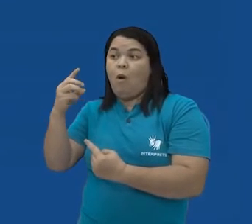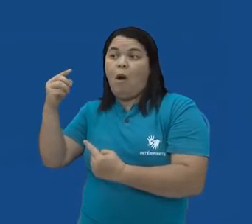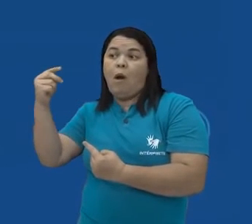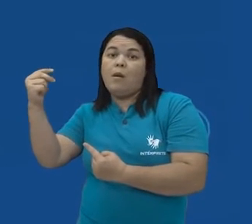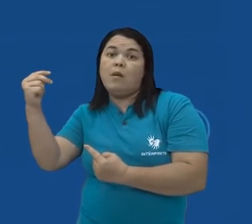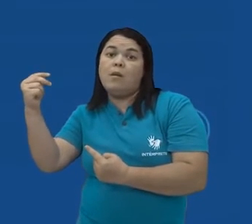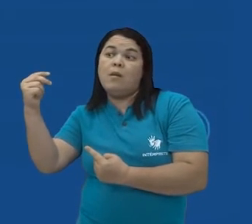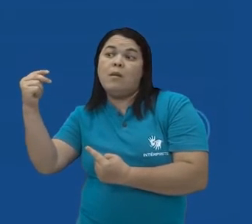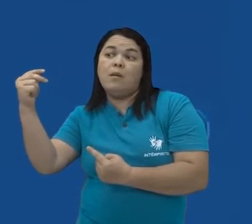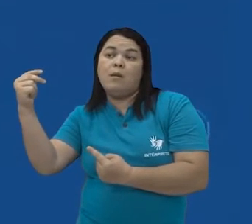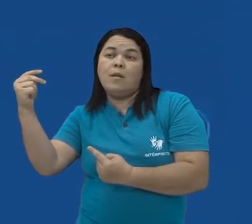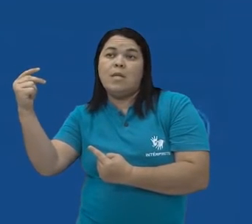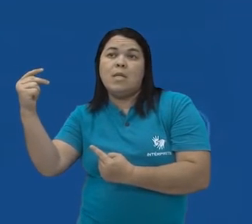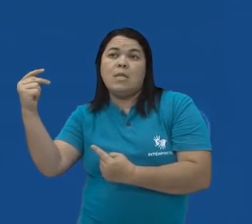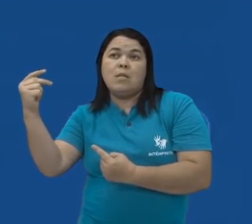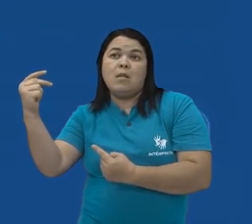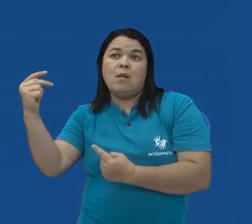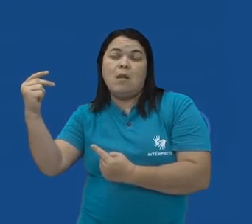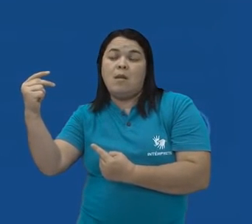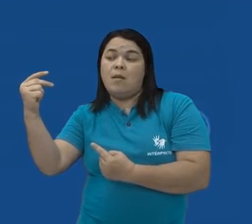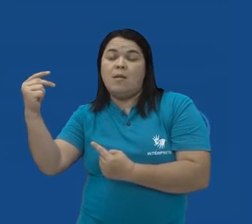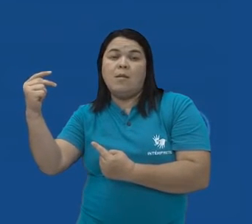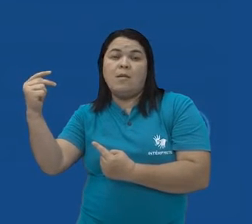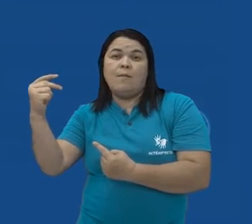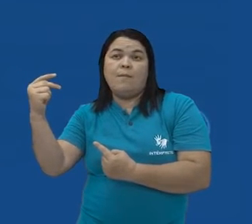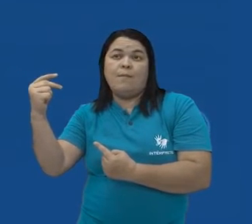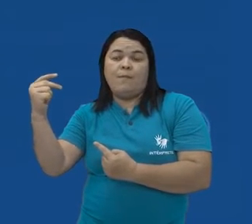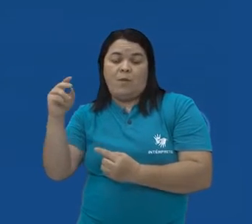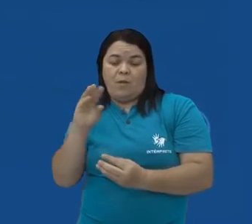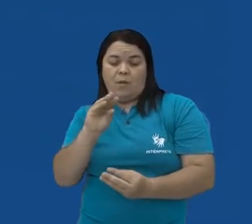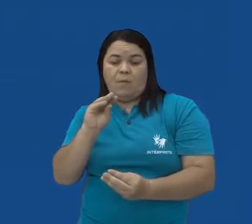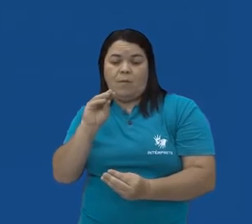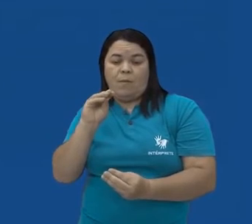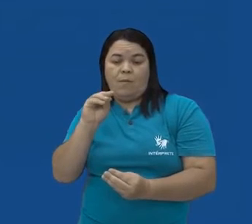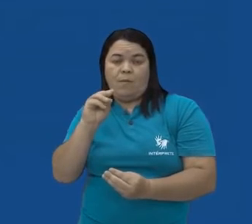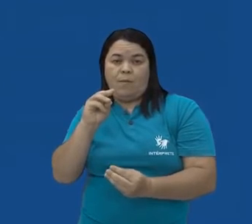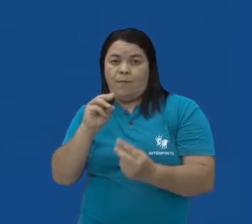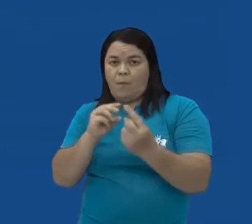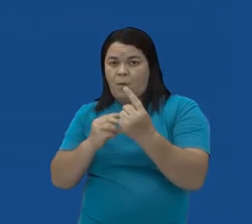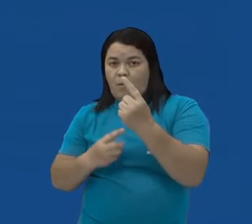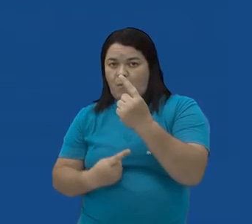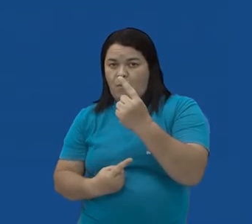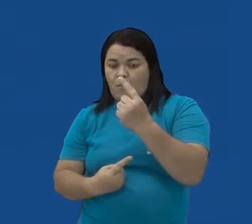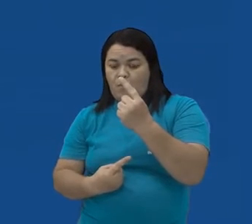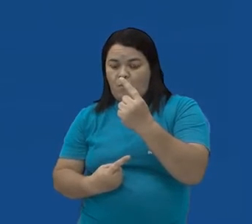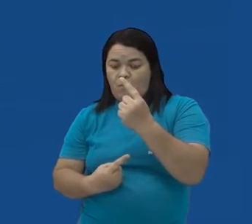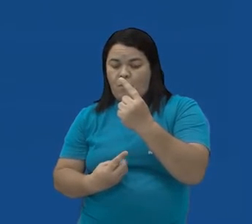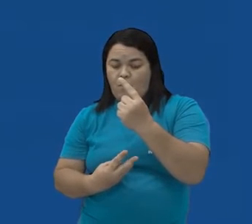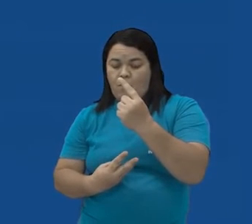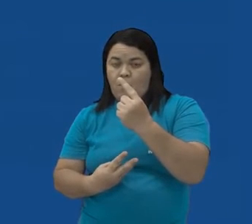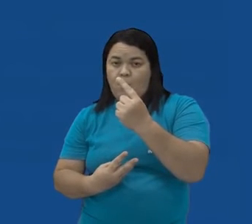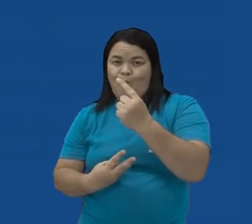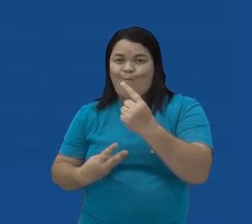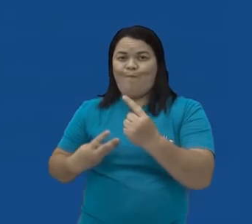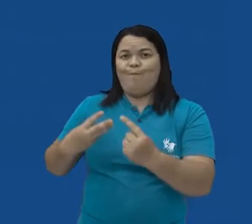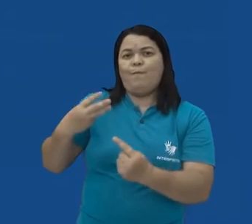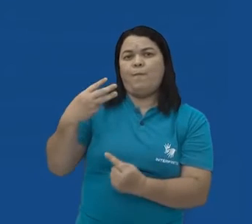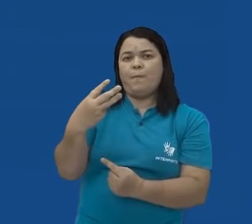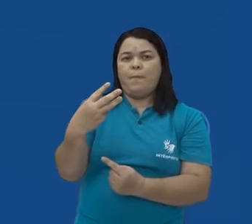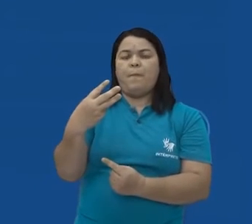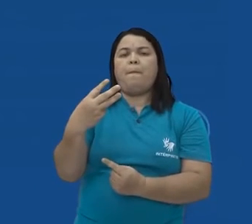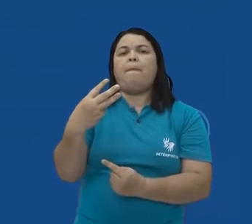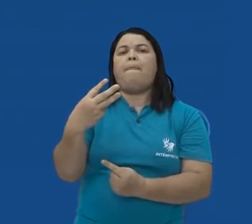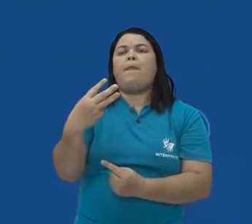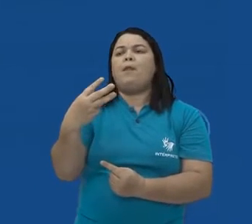reparem que ela se tornará 3/1. Só que, pelo fato de nós termos o número 1 no nosso